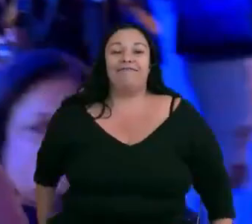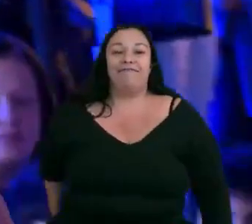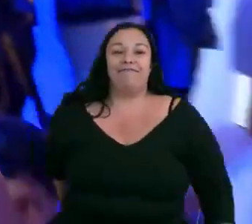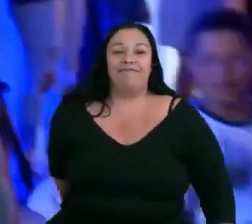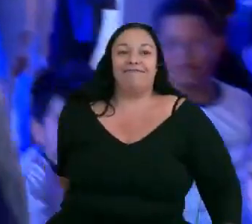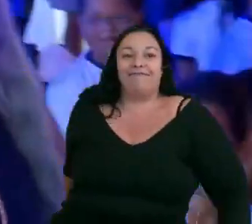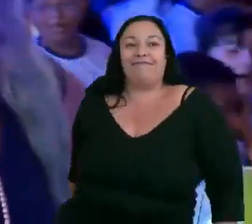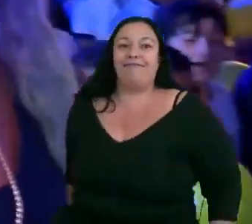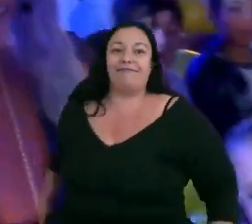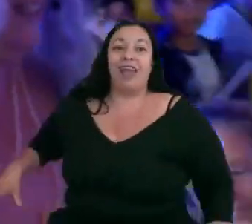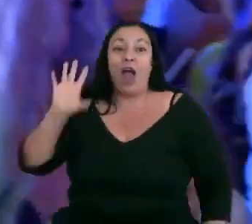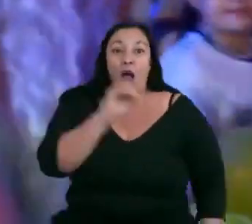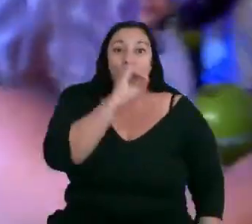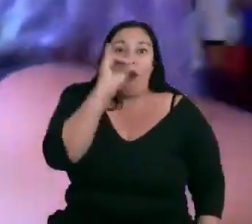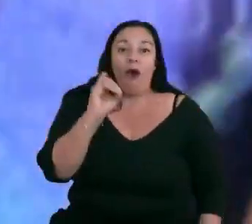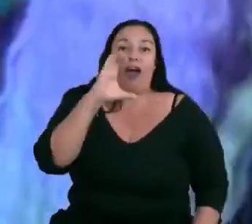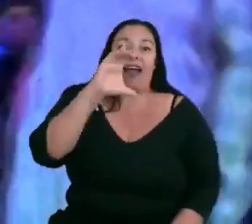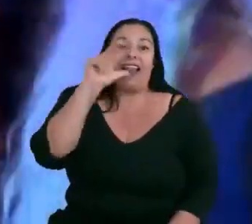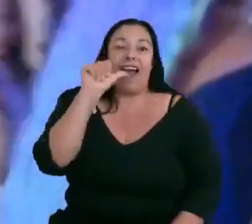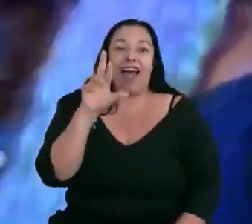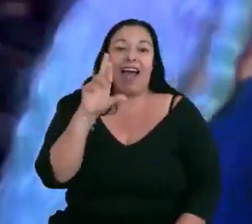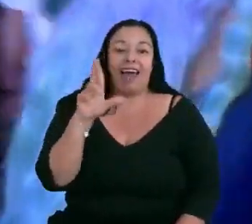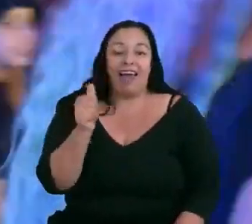Oi, Clara!